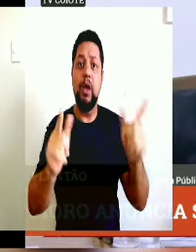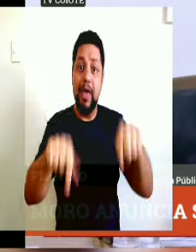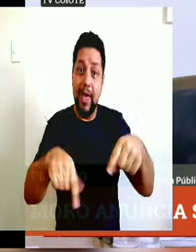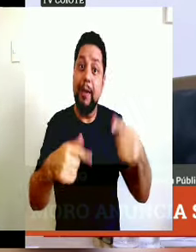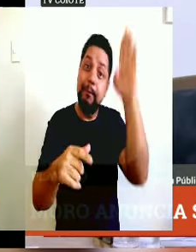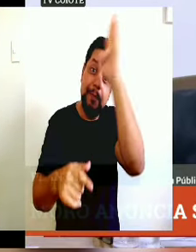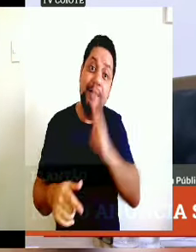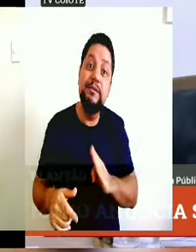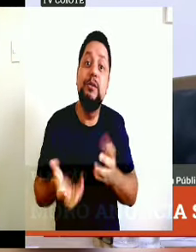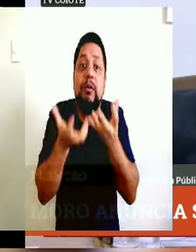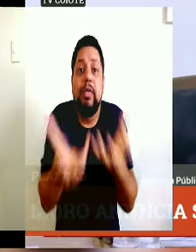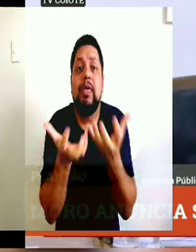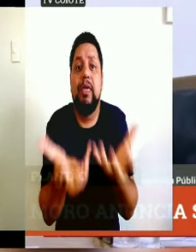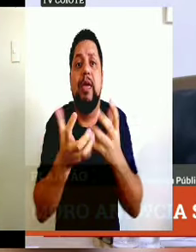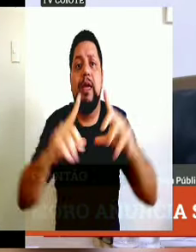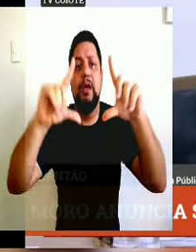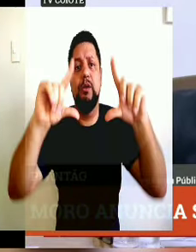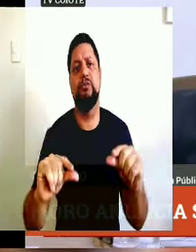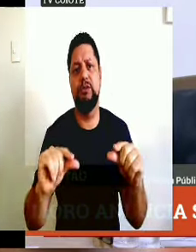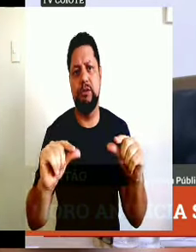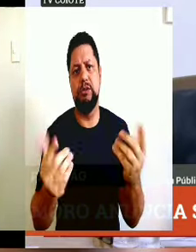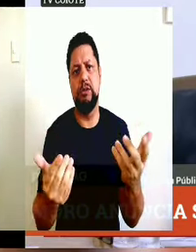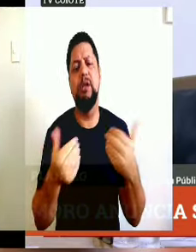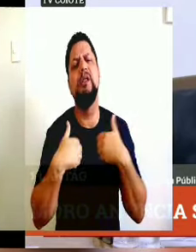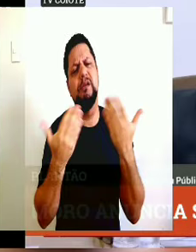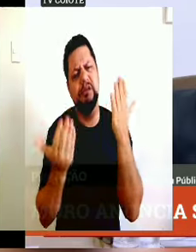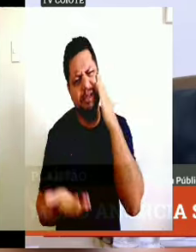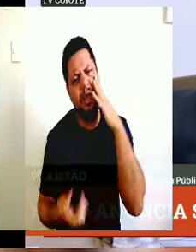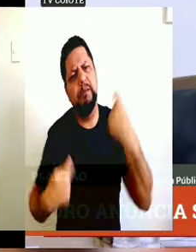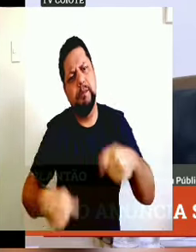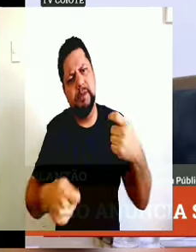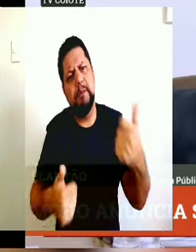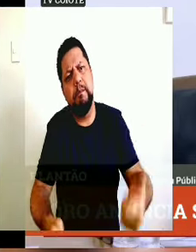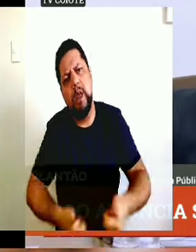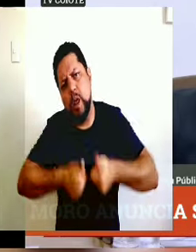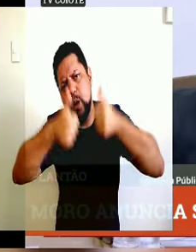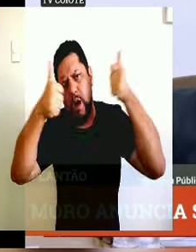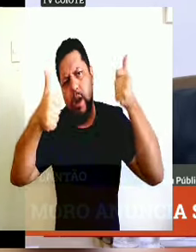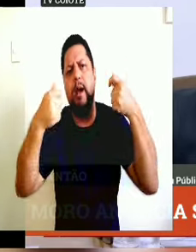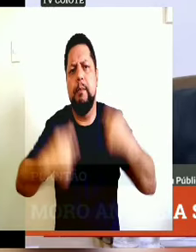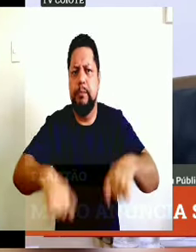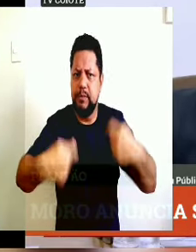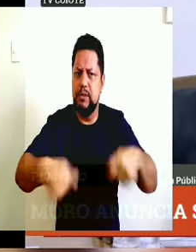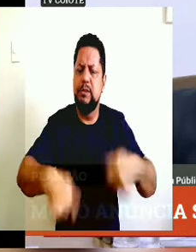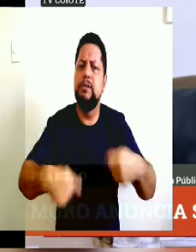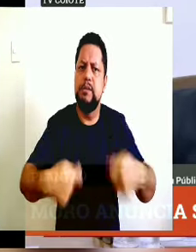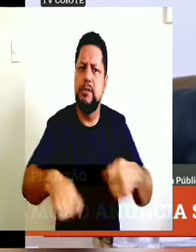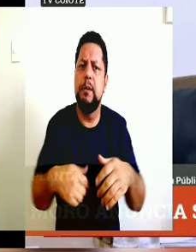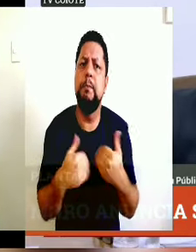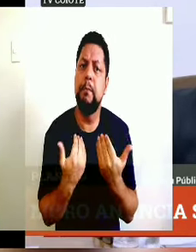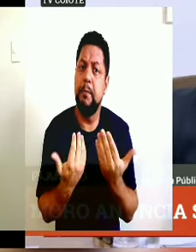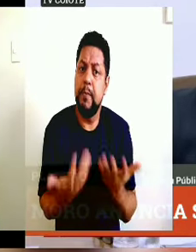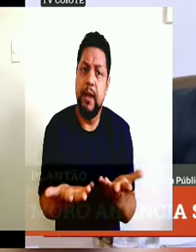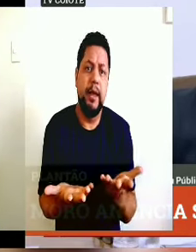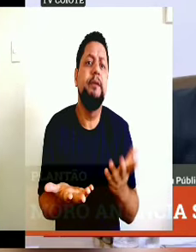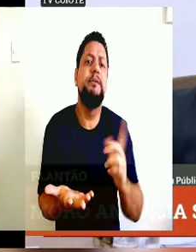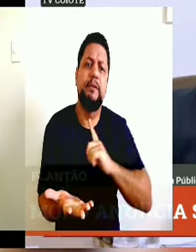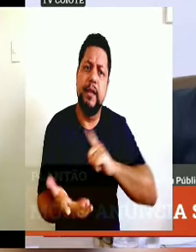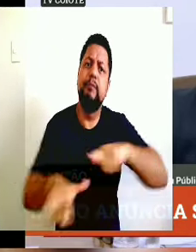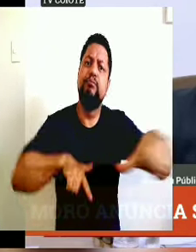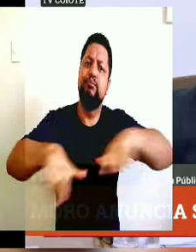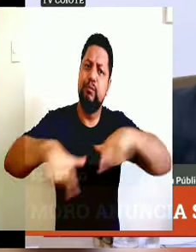população brasileira. Claro que temos ainda que melhorar muito esse cenário, mas, enfim, isso é um